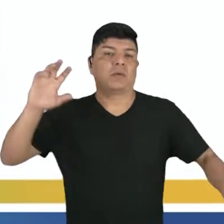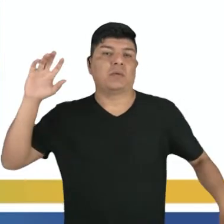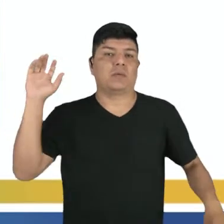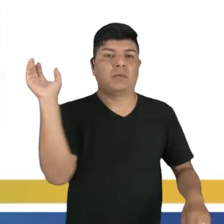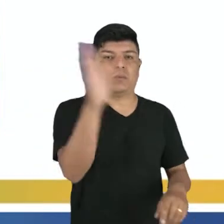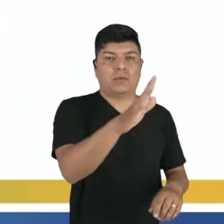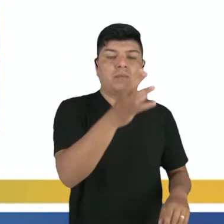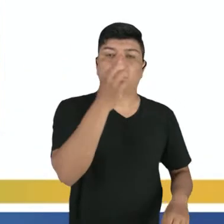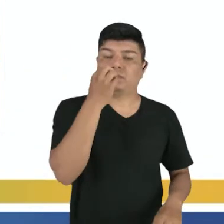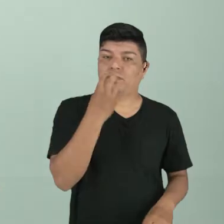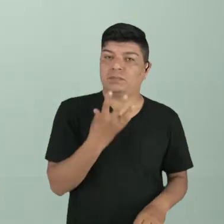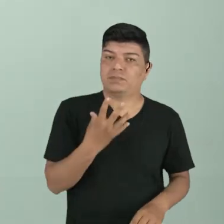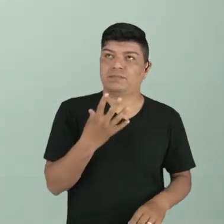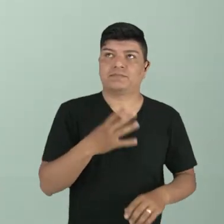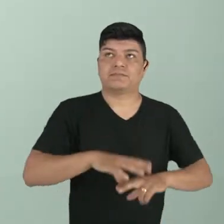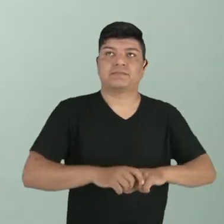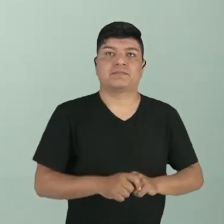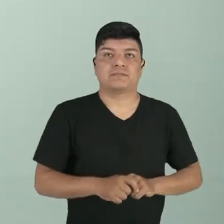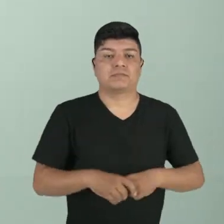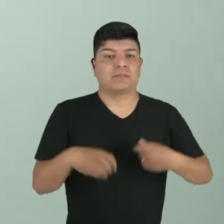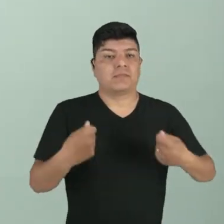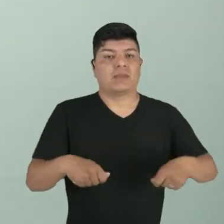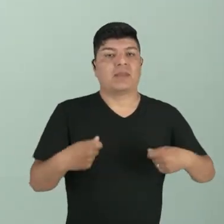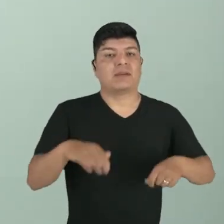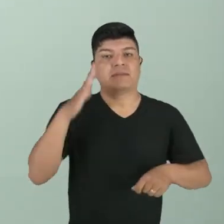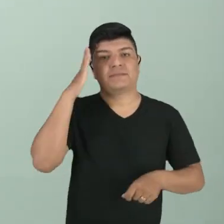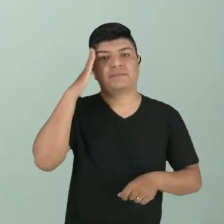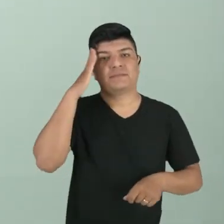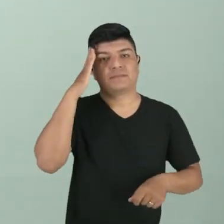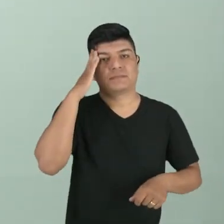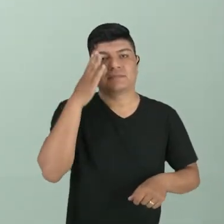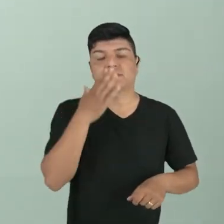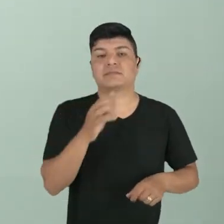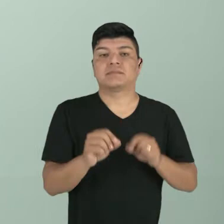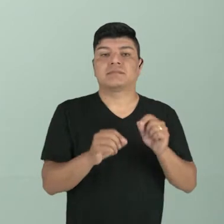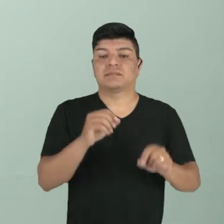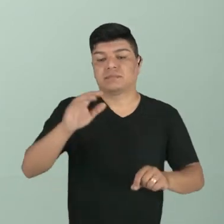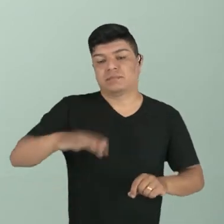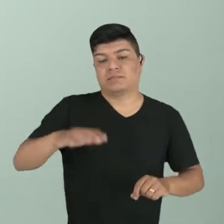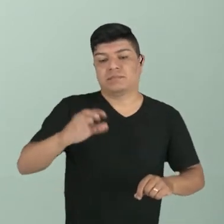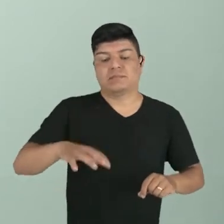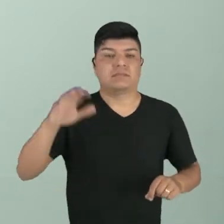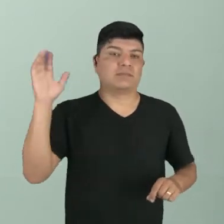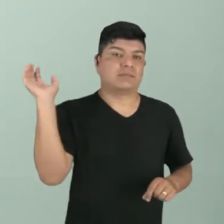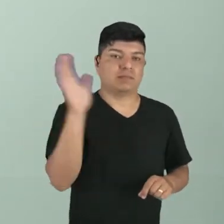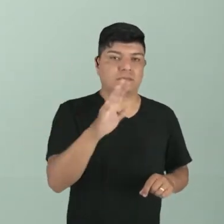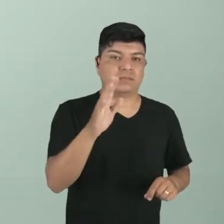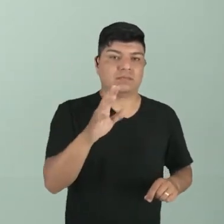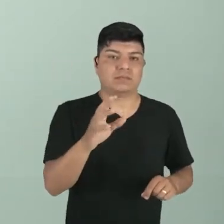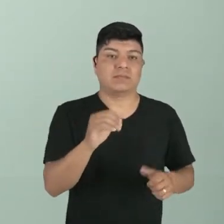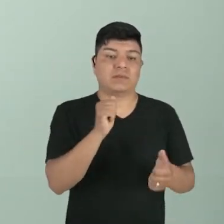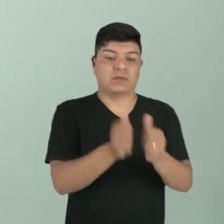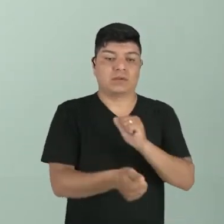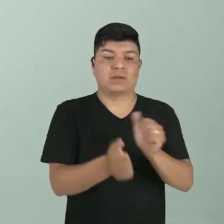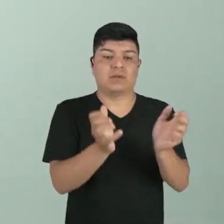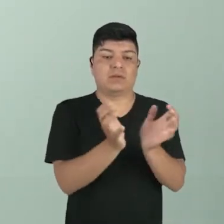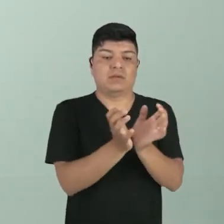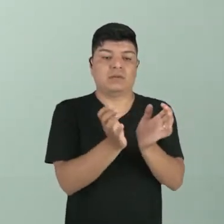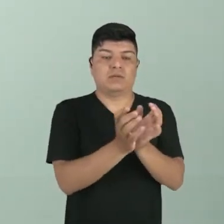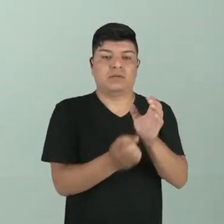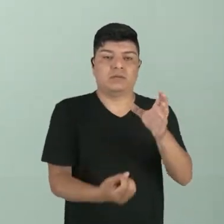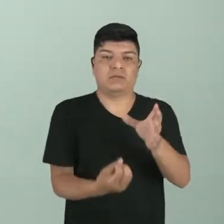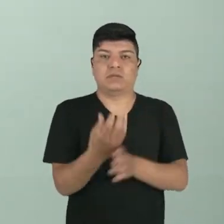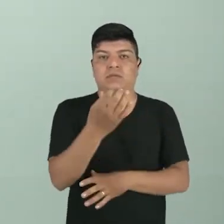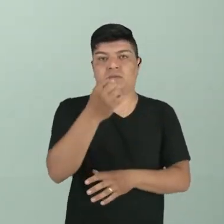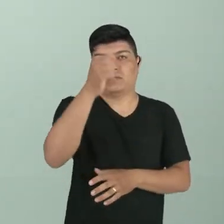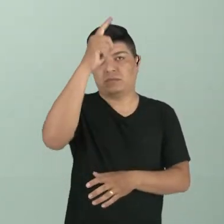lançadas de forma eficiente o que devemos saber do handebol que ele é um esporte coletivo quem ele surgiu